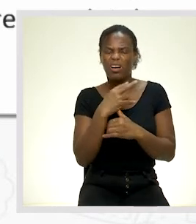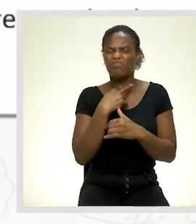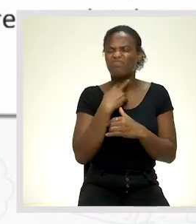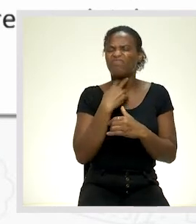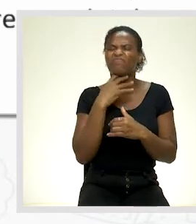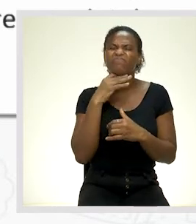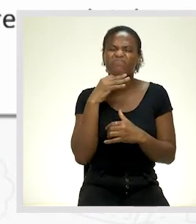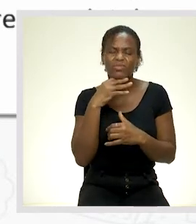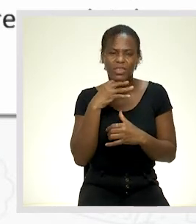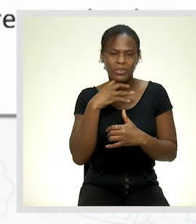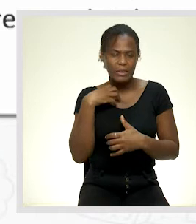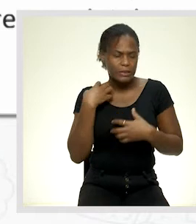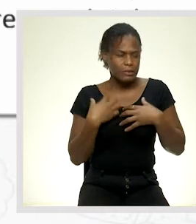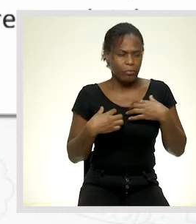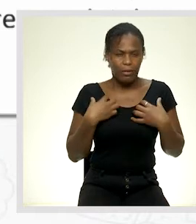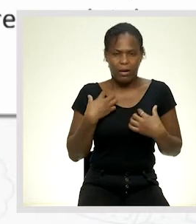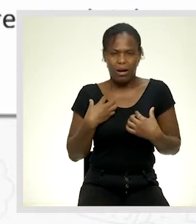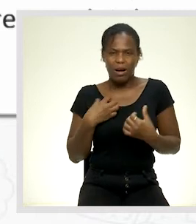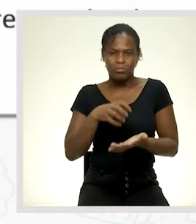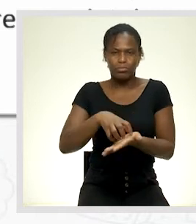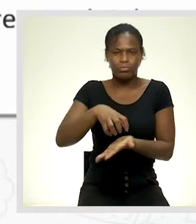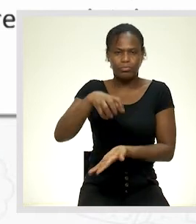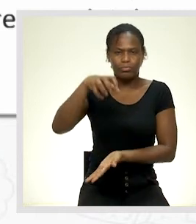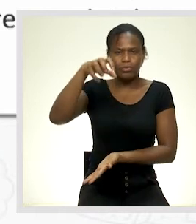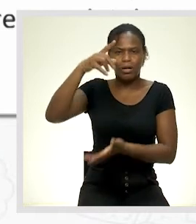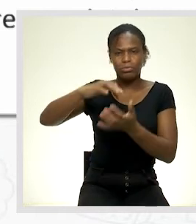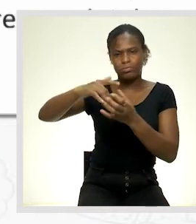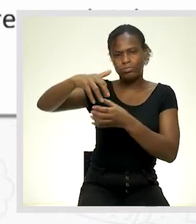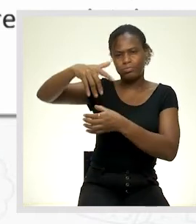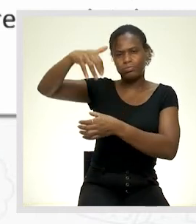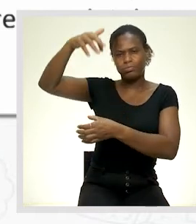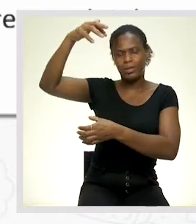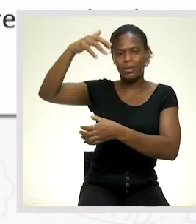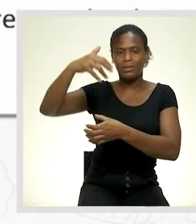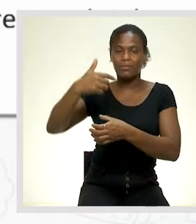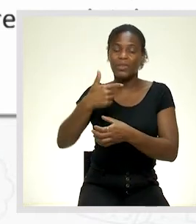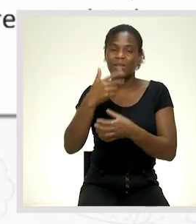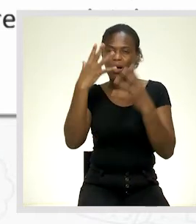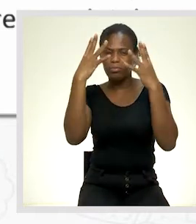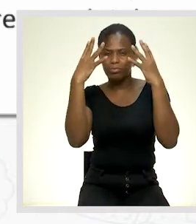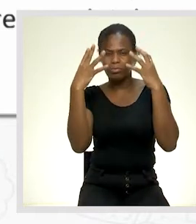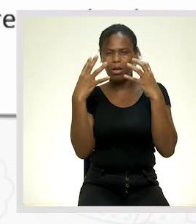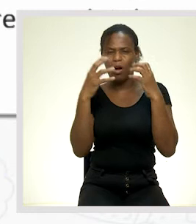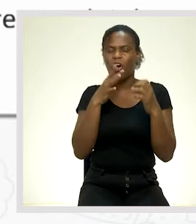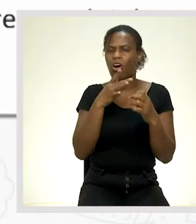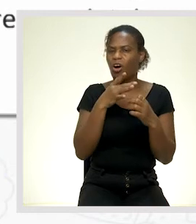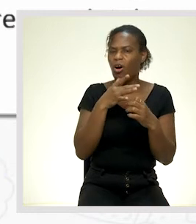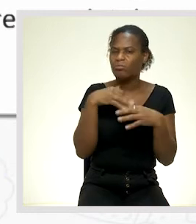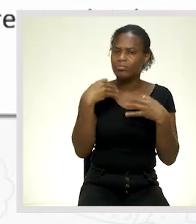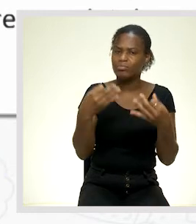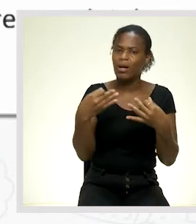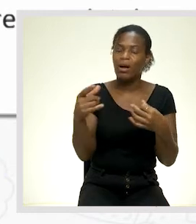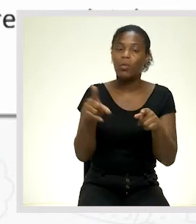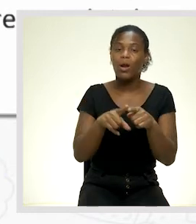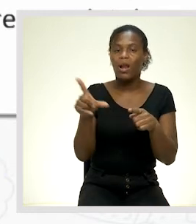enjoa-me, perturba, e os edifícios com as chaminés e a turba toldam-se de uma cor monótona e